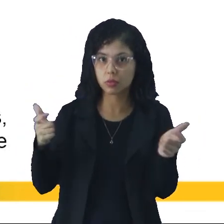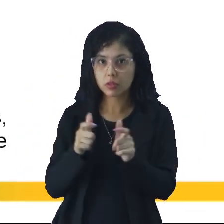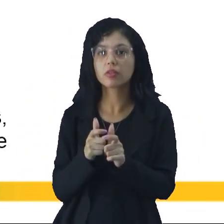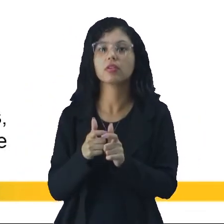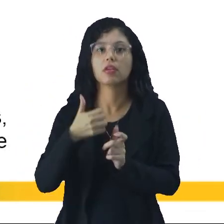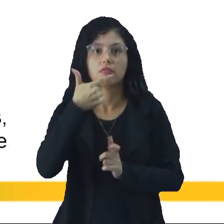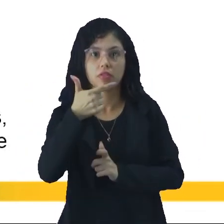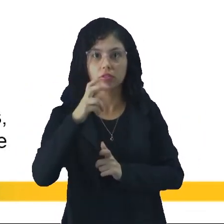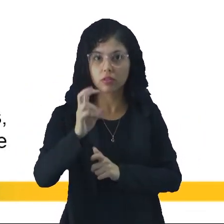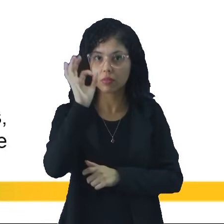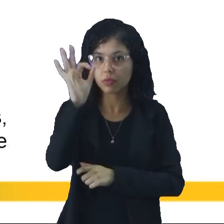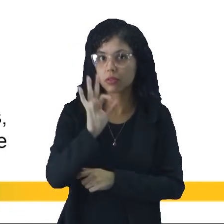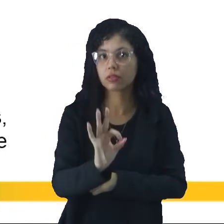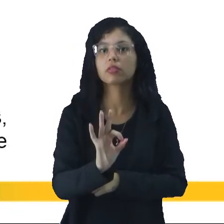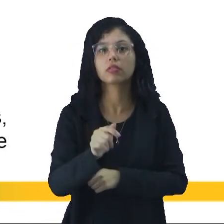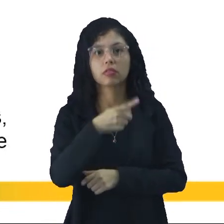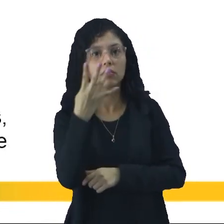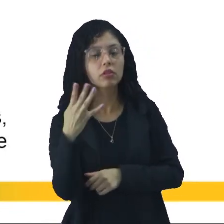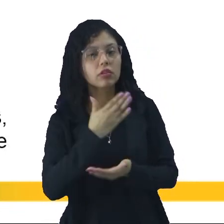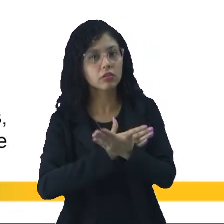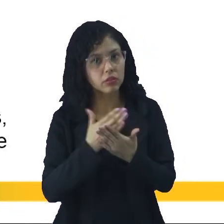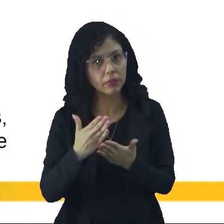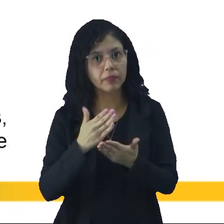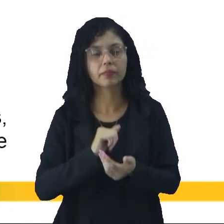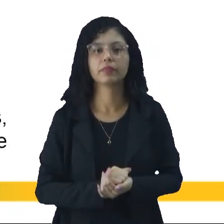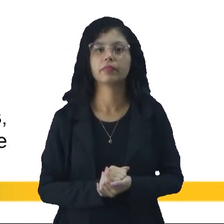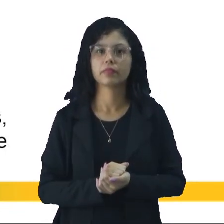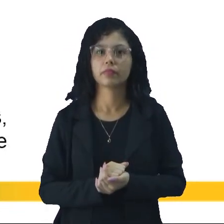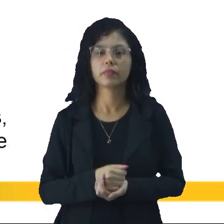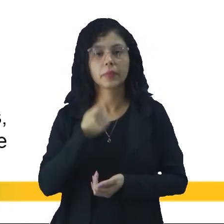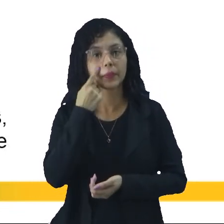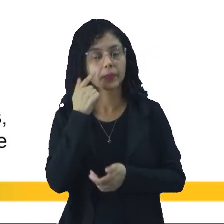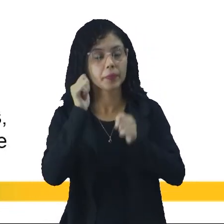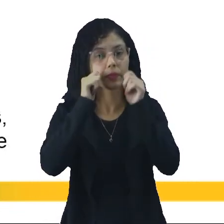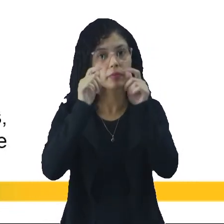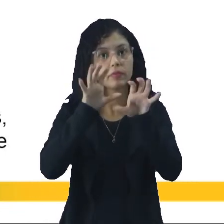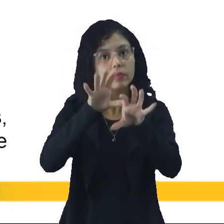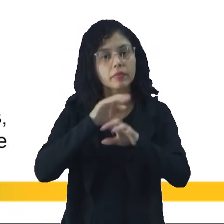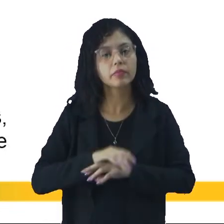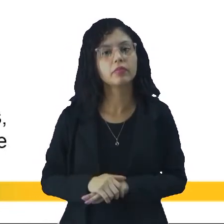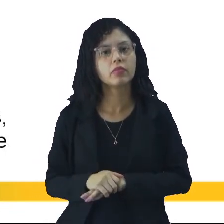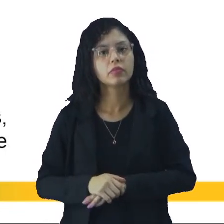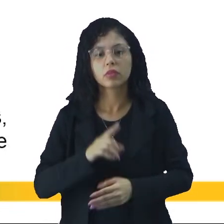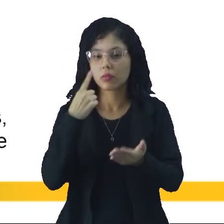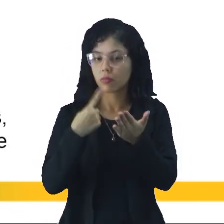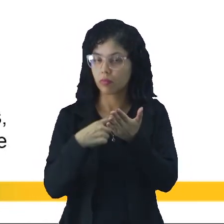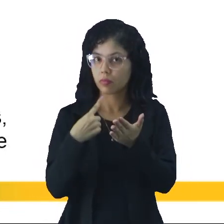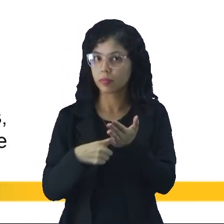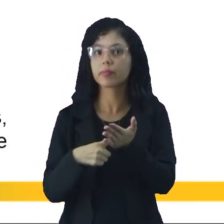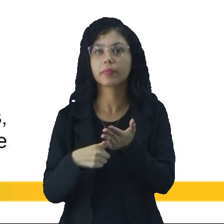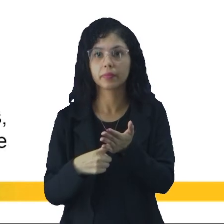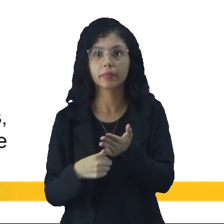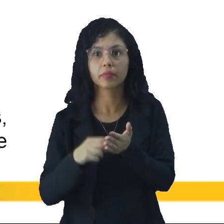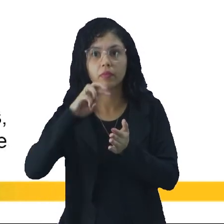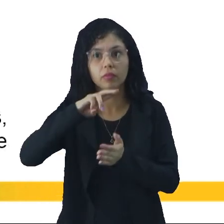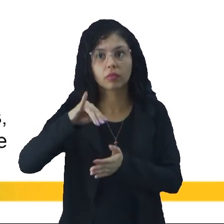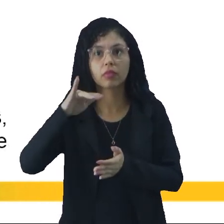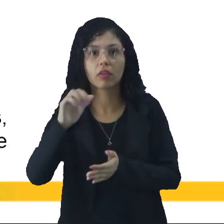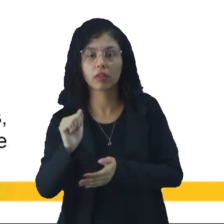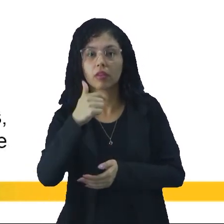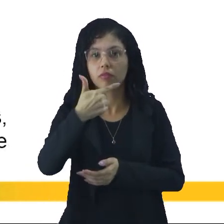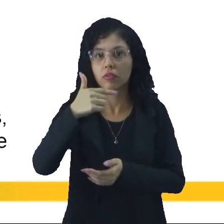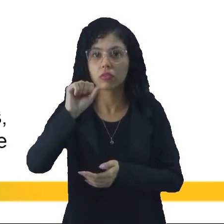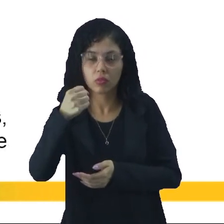a 25% da sua quantidade inicial. Então, preste atenção aqui. Considerando que a meia-vida seja igual